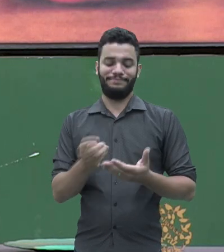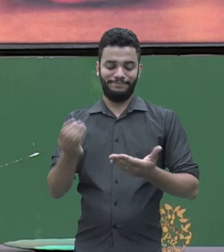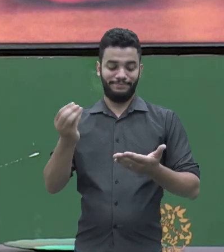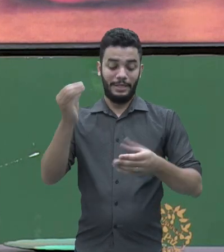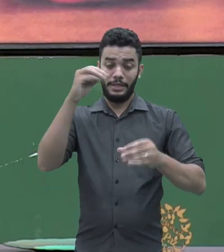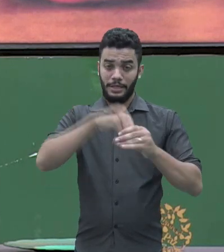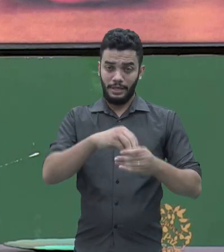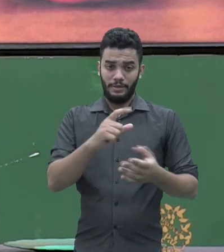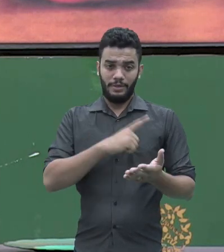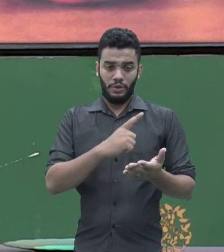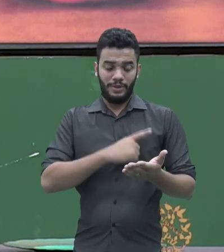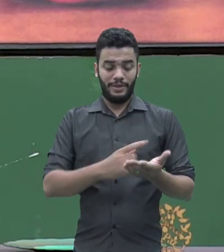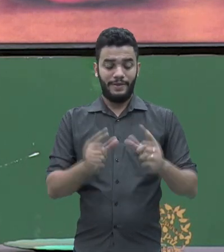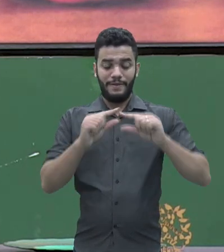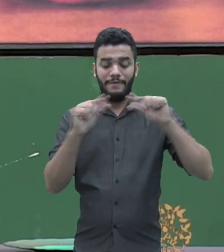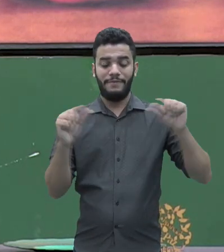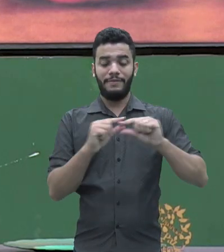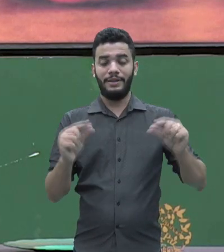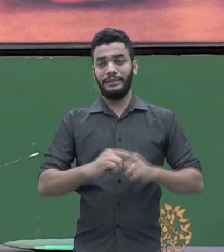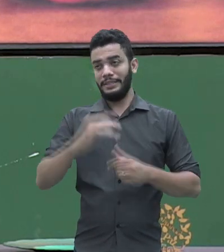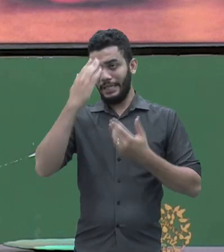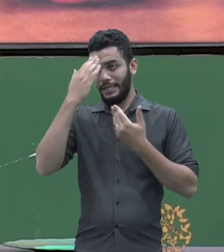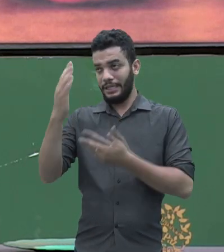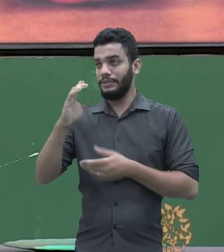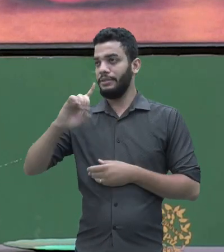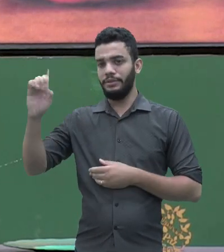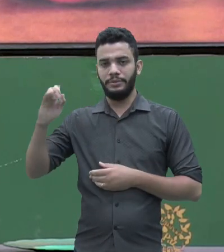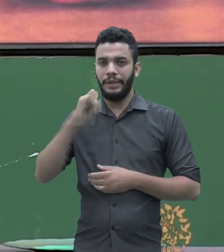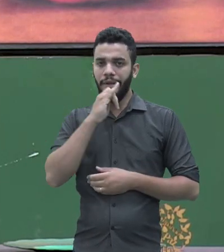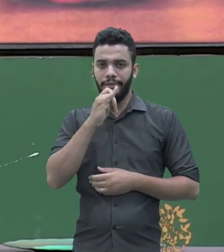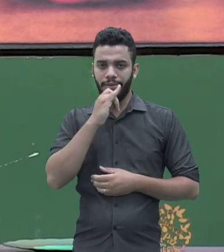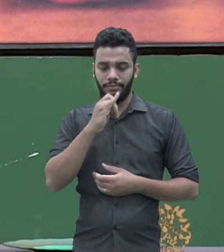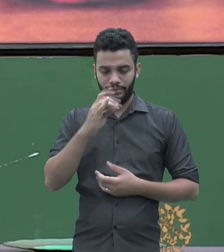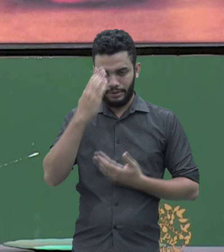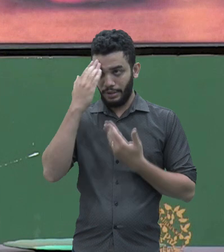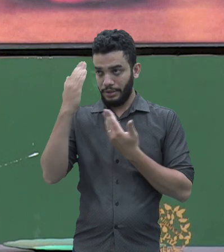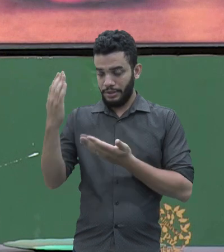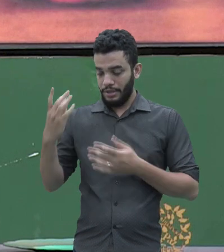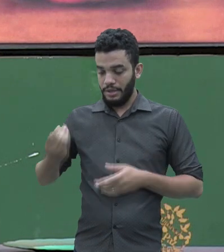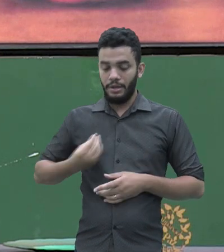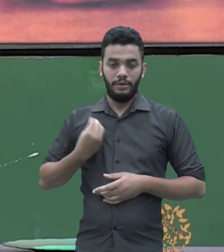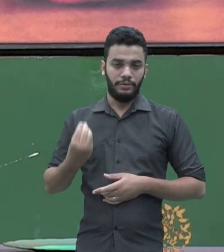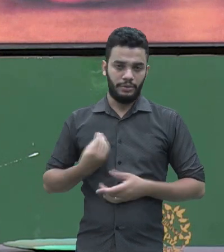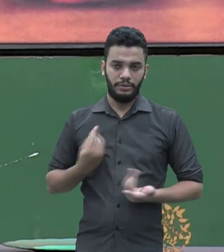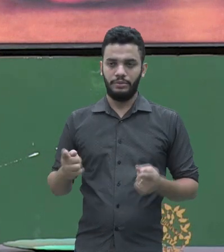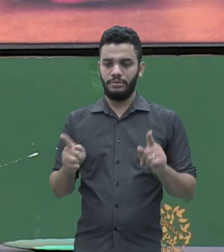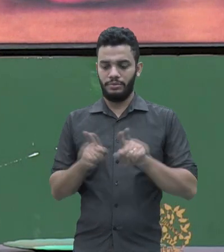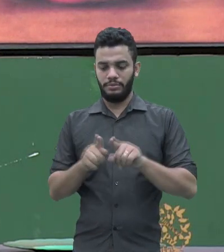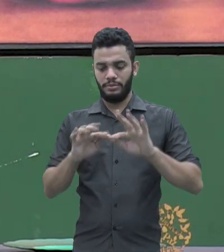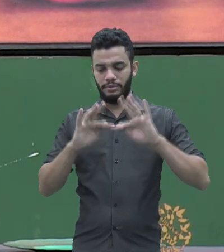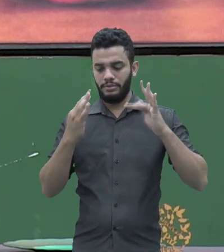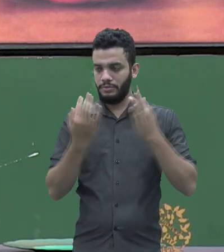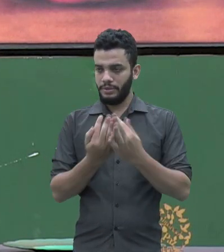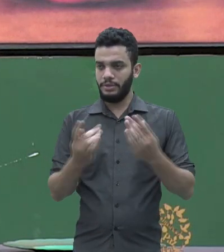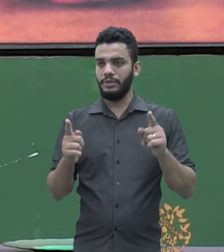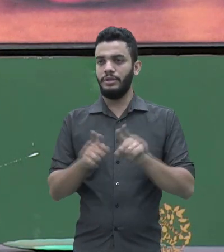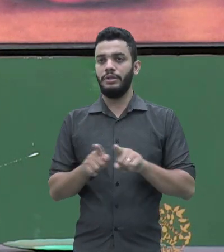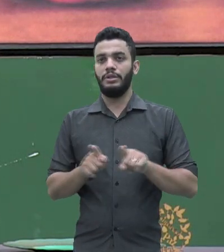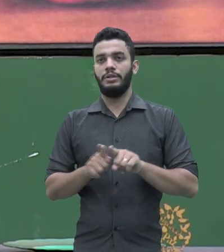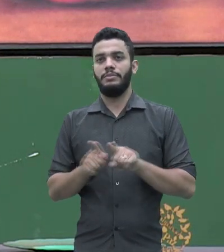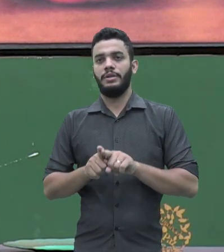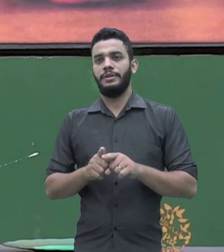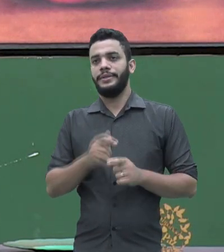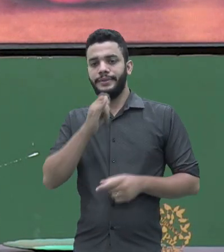muito a agradecer, agradecer pela vida, agradecer pela família, né? Agradecer pelo ano que está